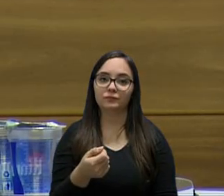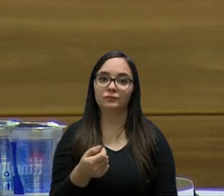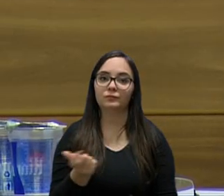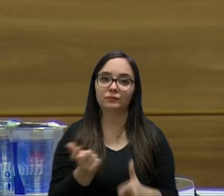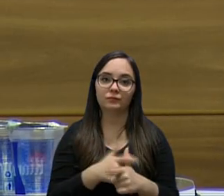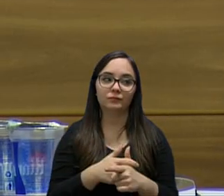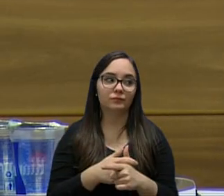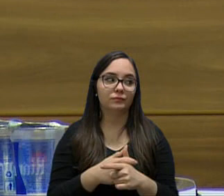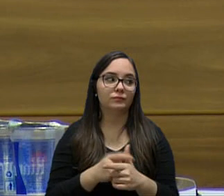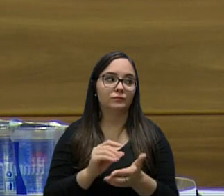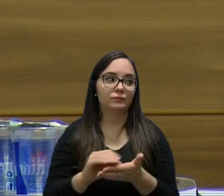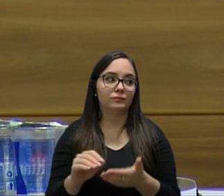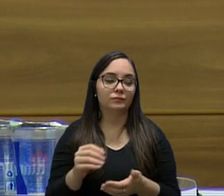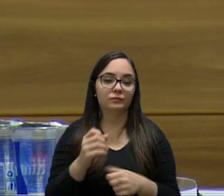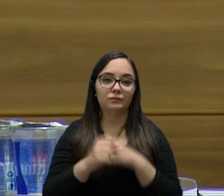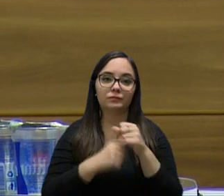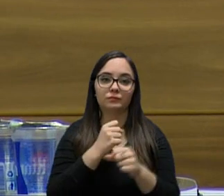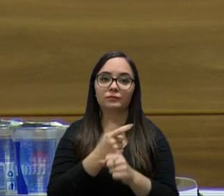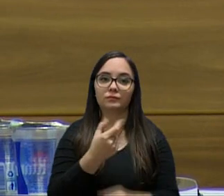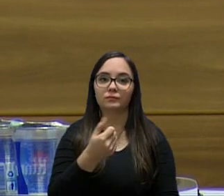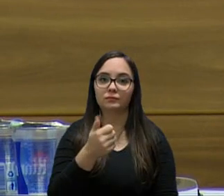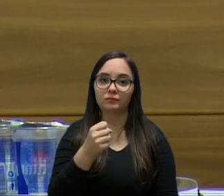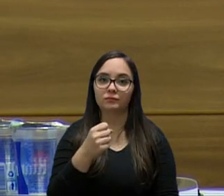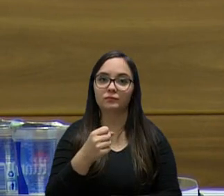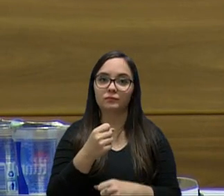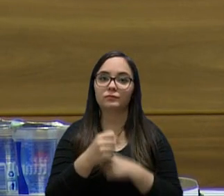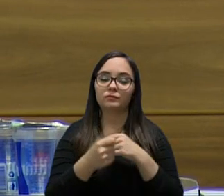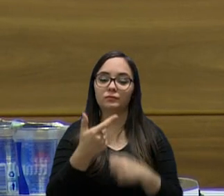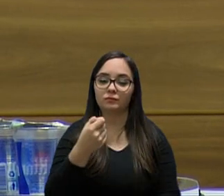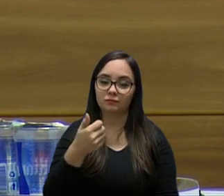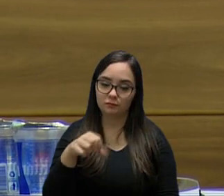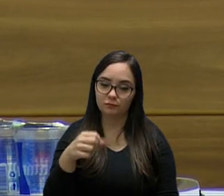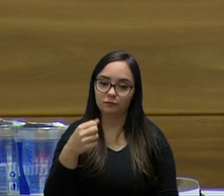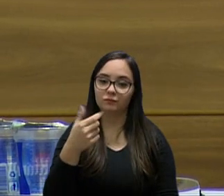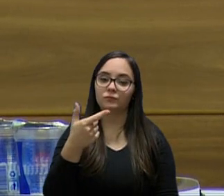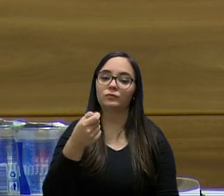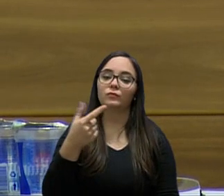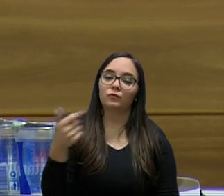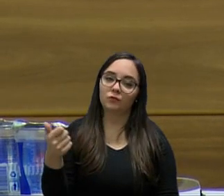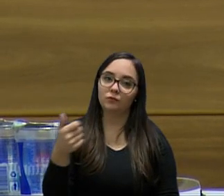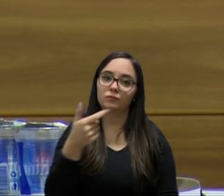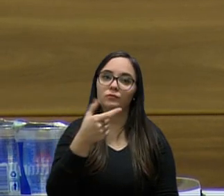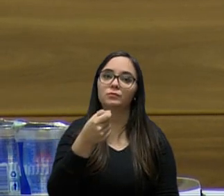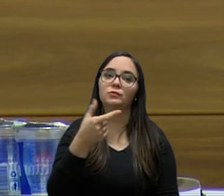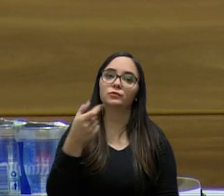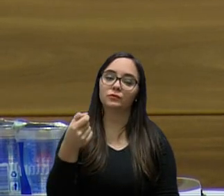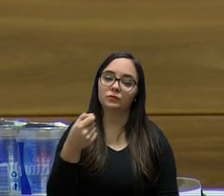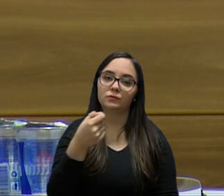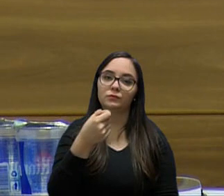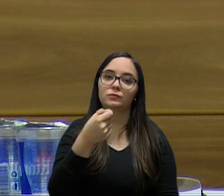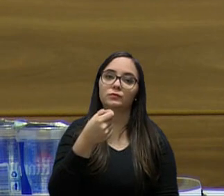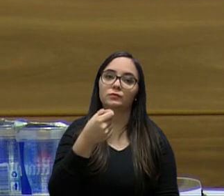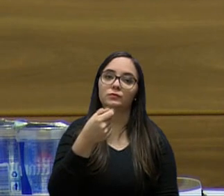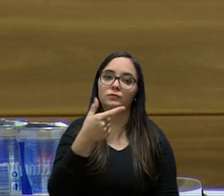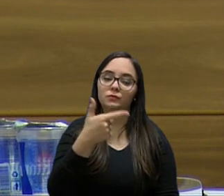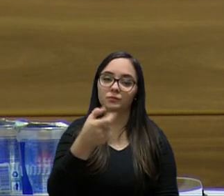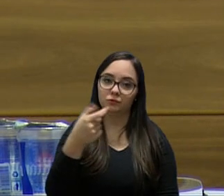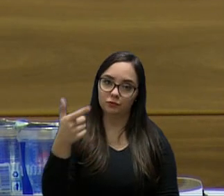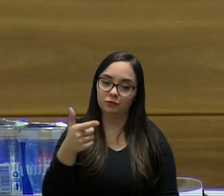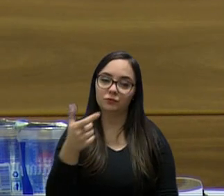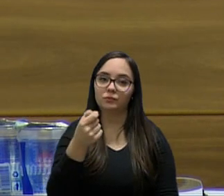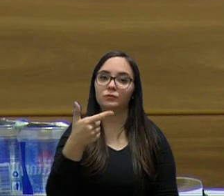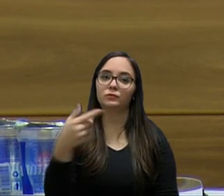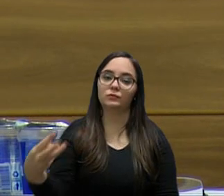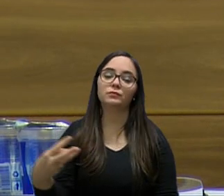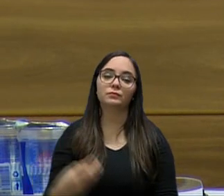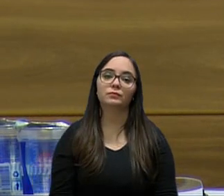da dívida consolidada nós temos aí um ano 2018/19 20 21 22 23 com essa mãe pelo 18 só para ter uma noção de